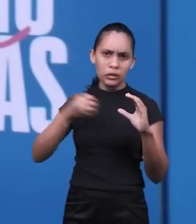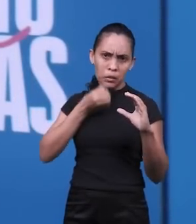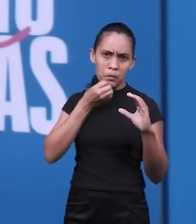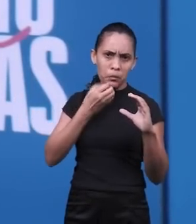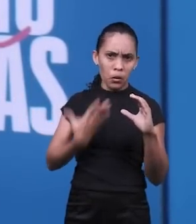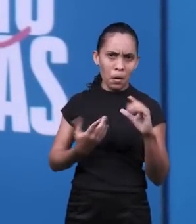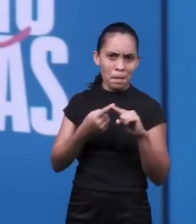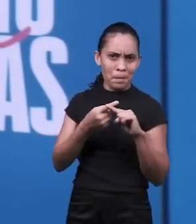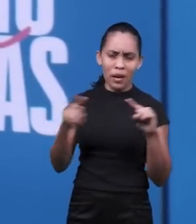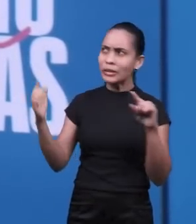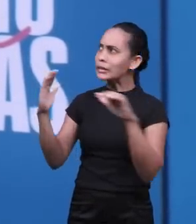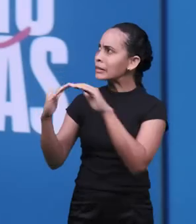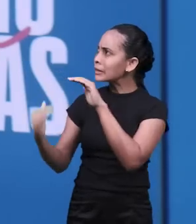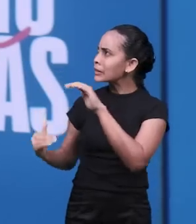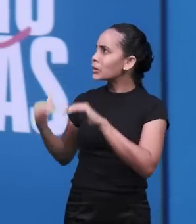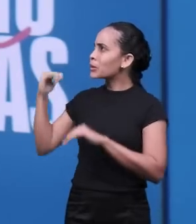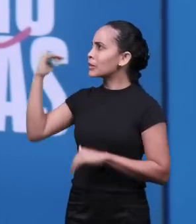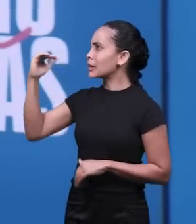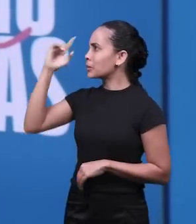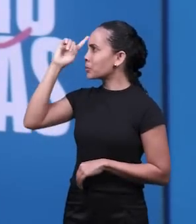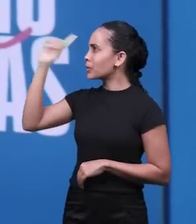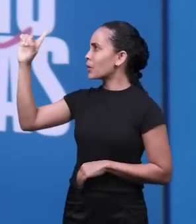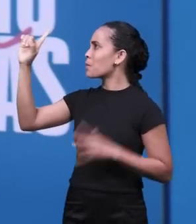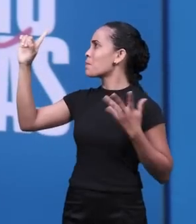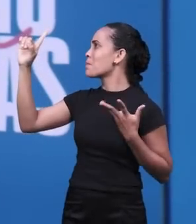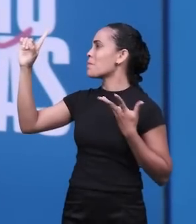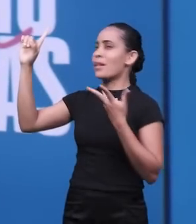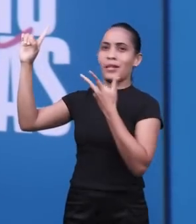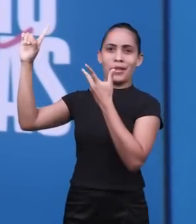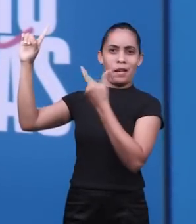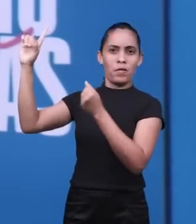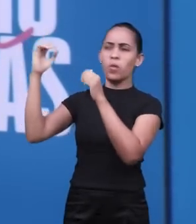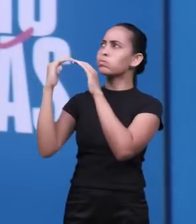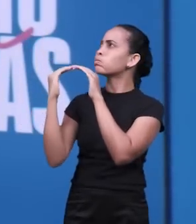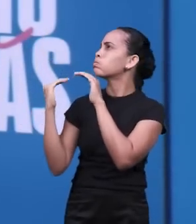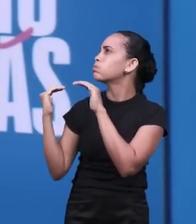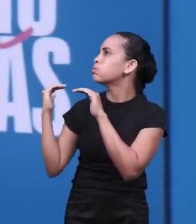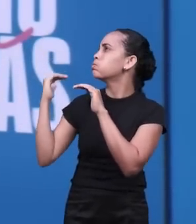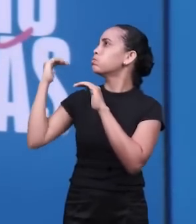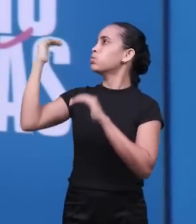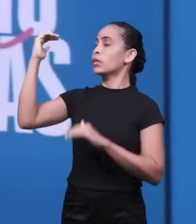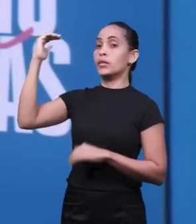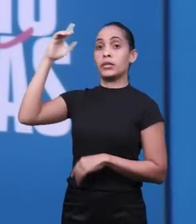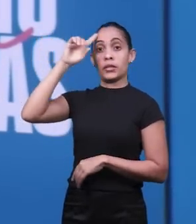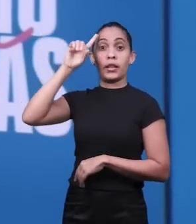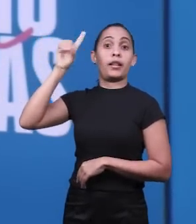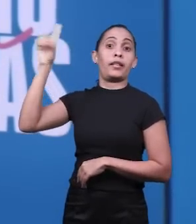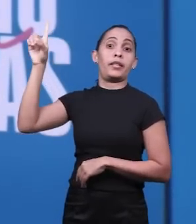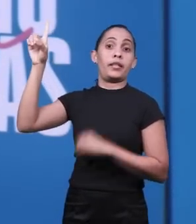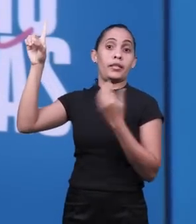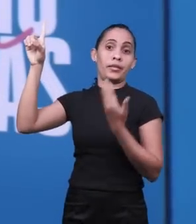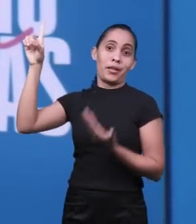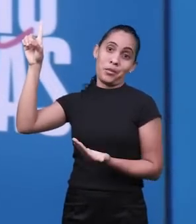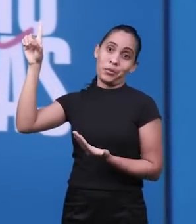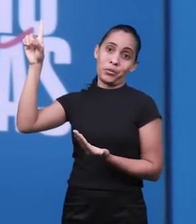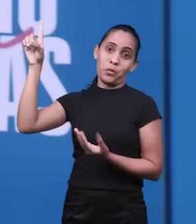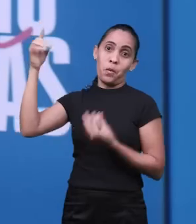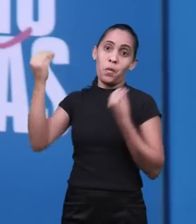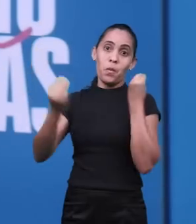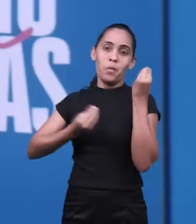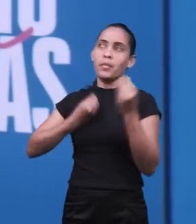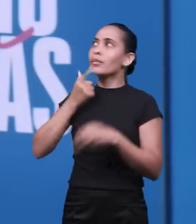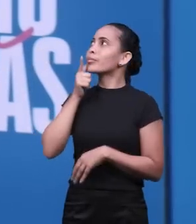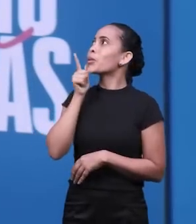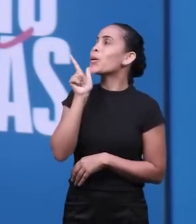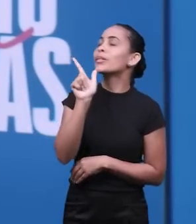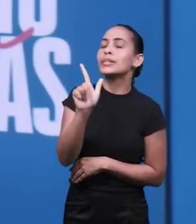a ciência de Deus é maravilhosíssima. Amém. Ele fala, tão alta, mas ela é tão elevada que eu não posso